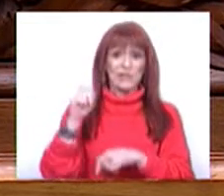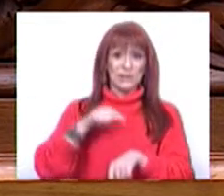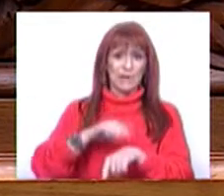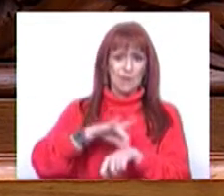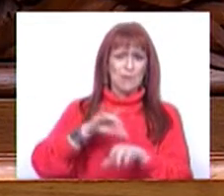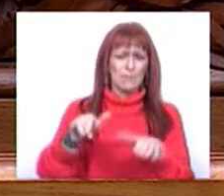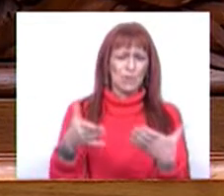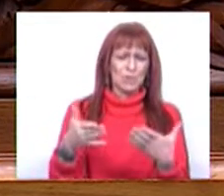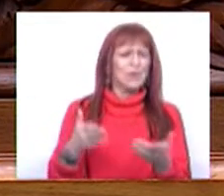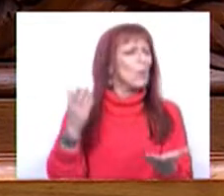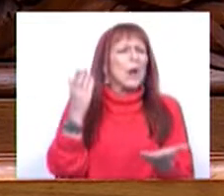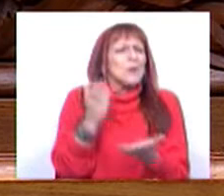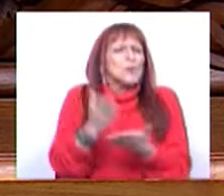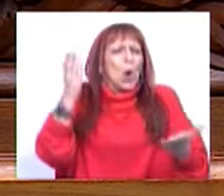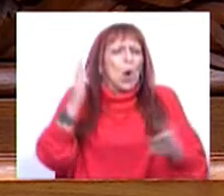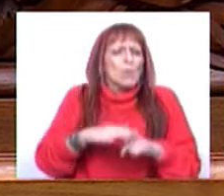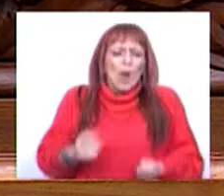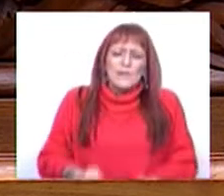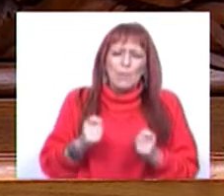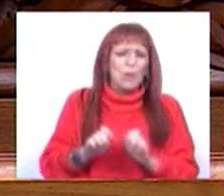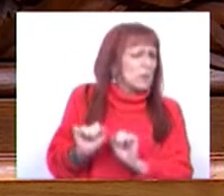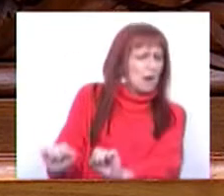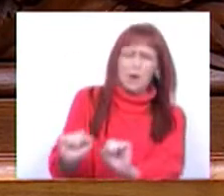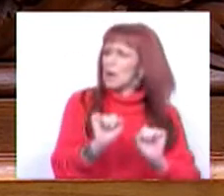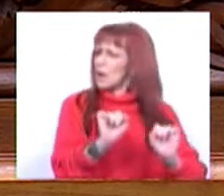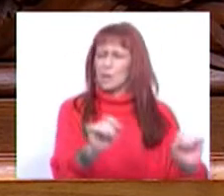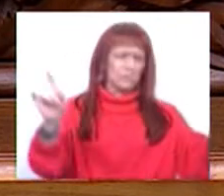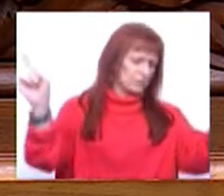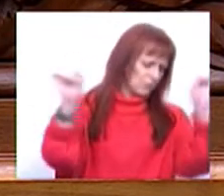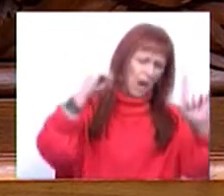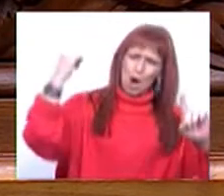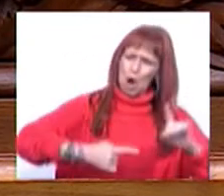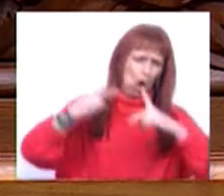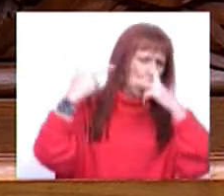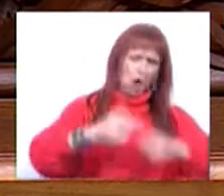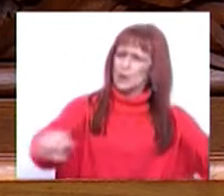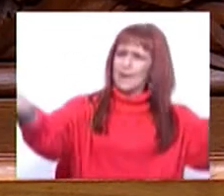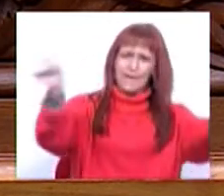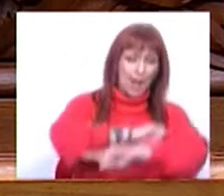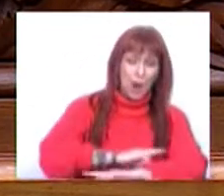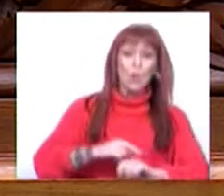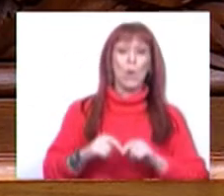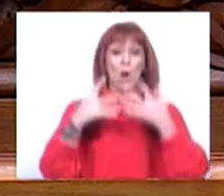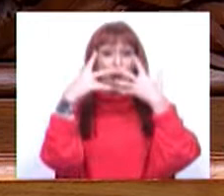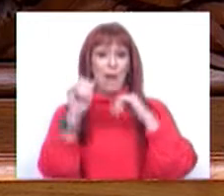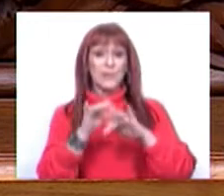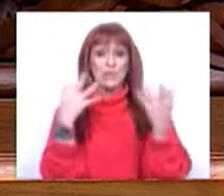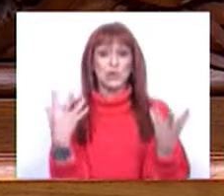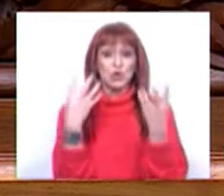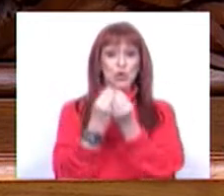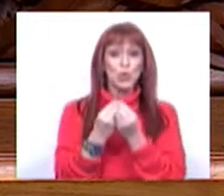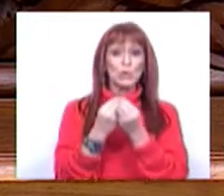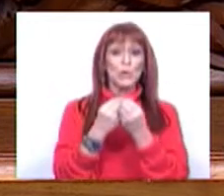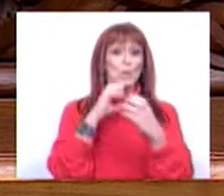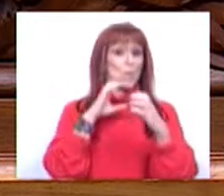pandemia, não só pela aposta na recusa sistemática da austeridade, como na transparência junto dos meios